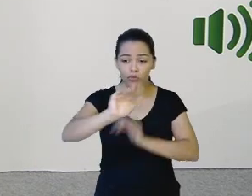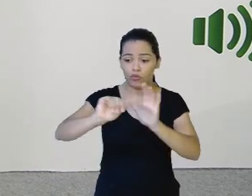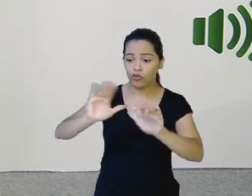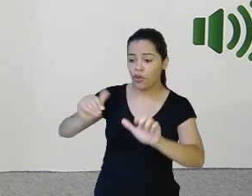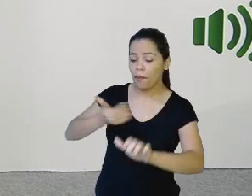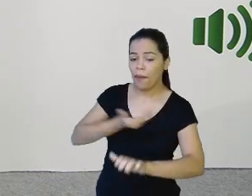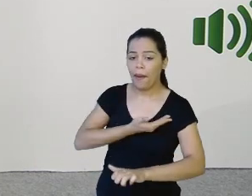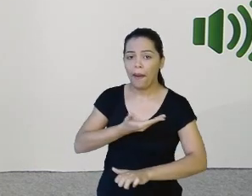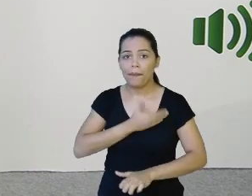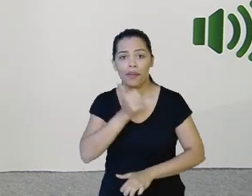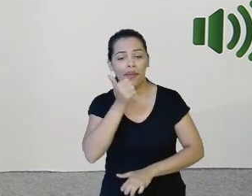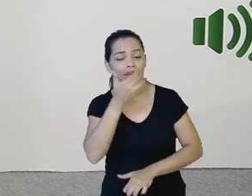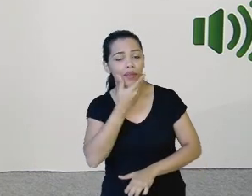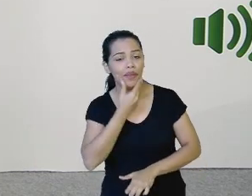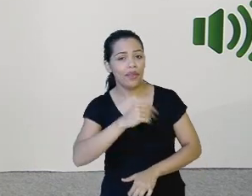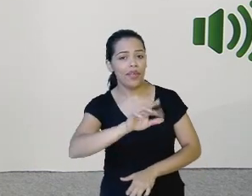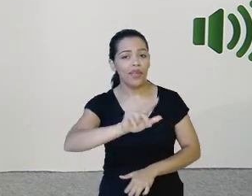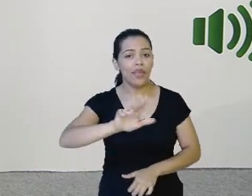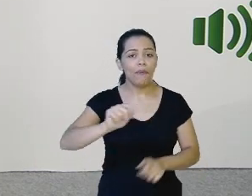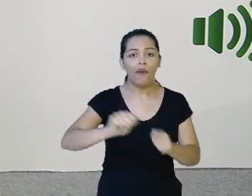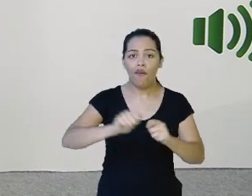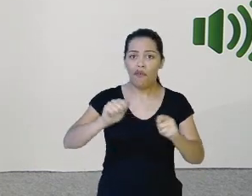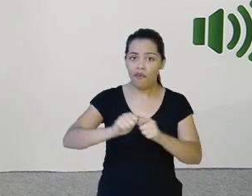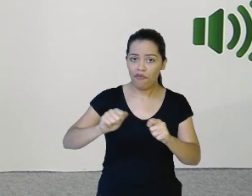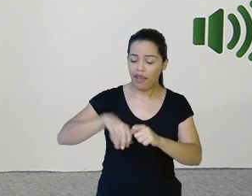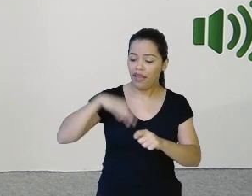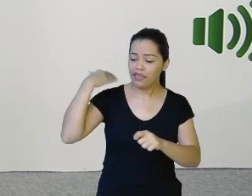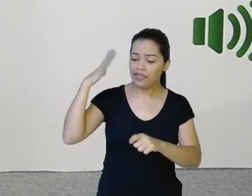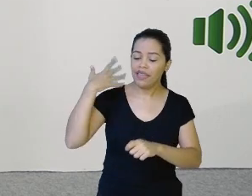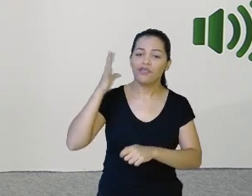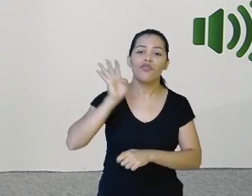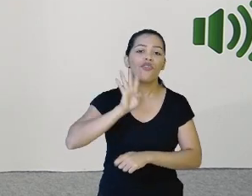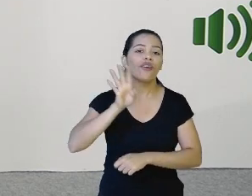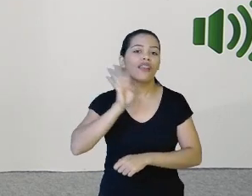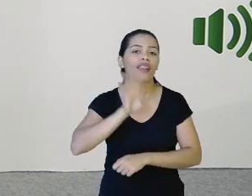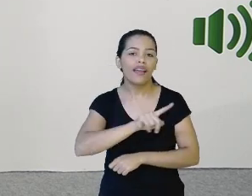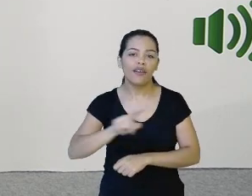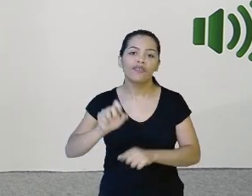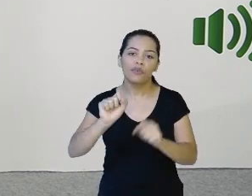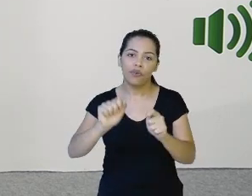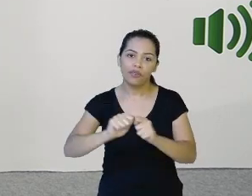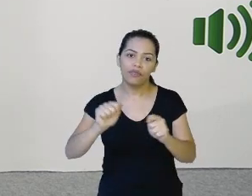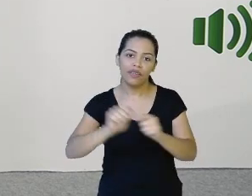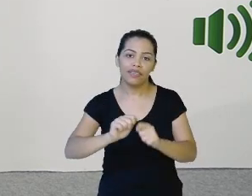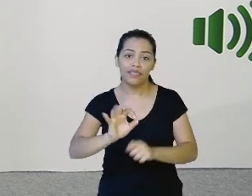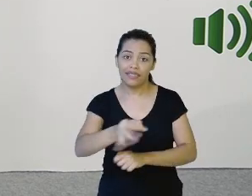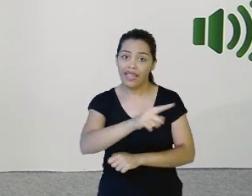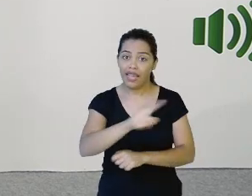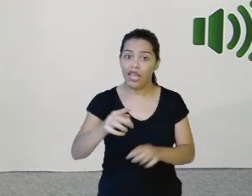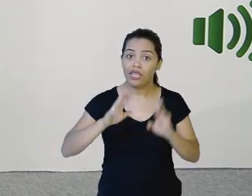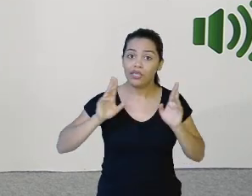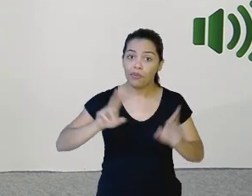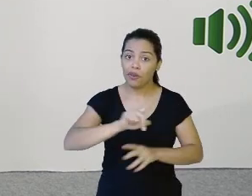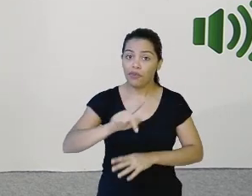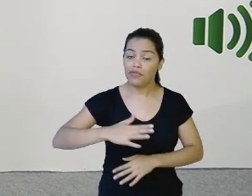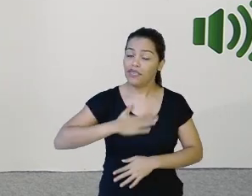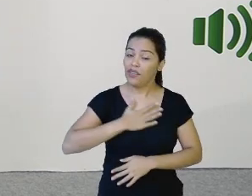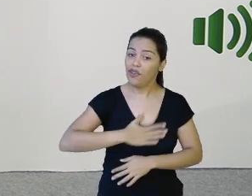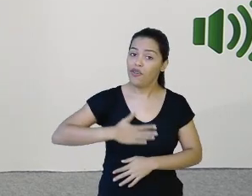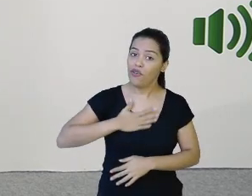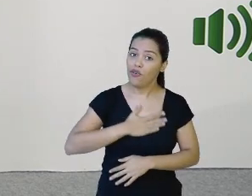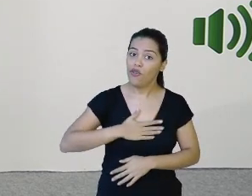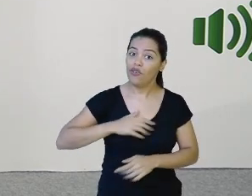os irmãos, fazem os ganzás e tira aí um som legal. É isso, gente. Espero que vocês tenham